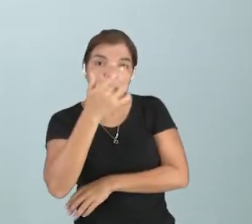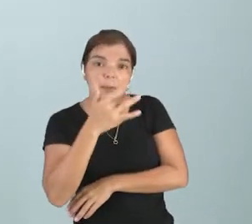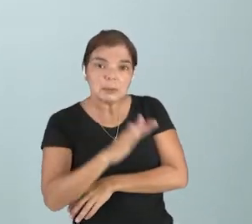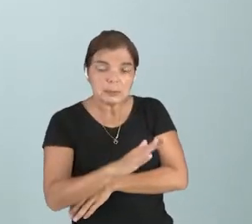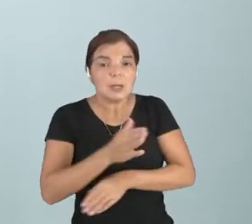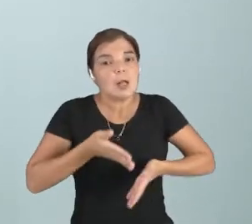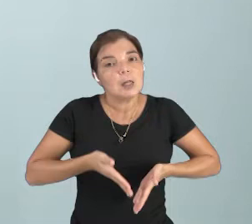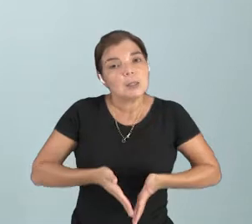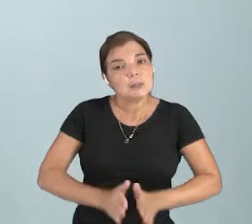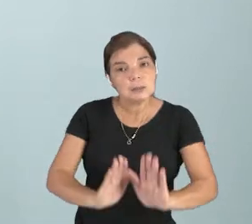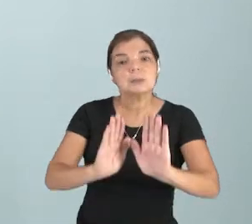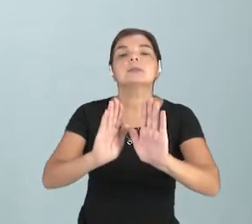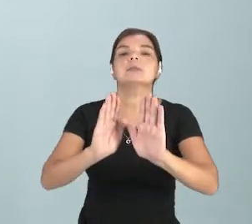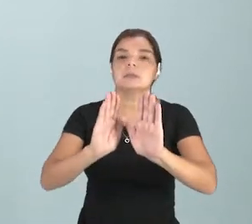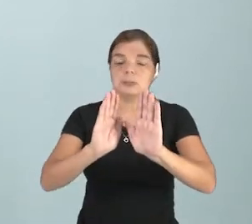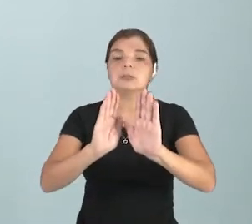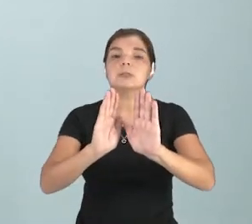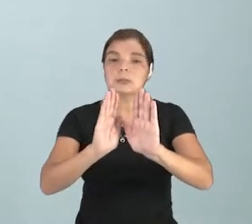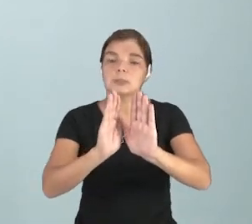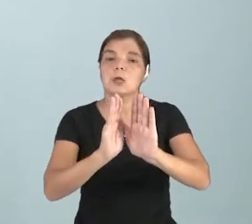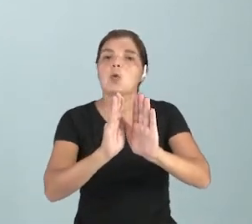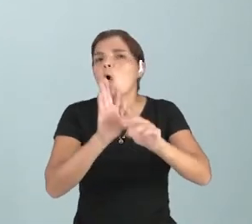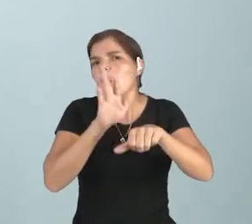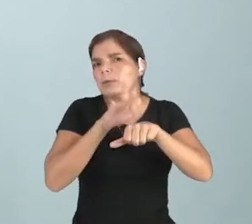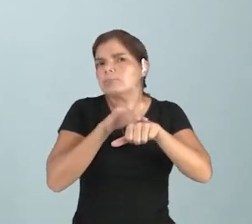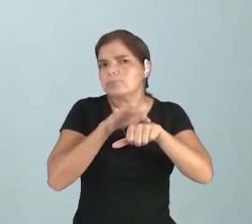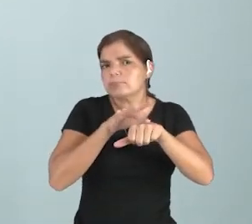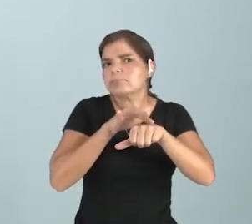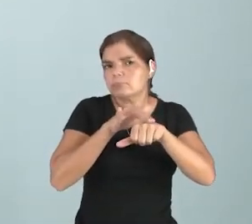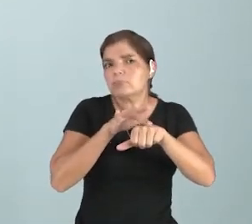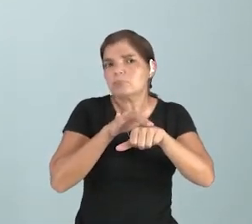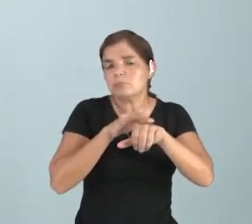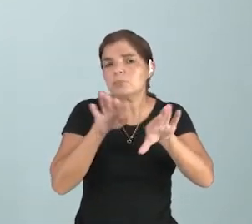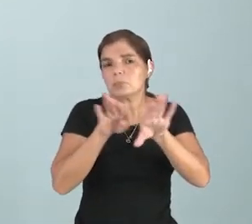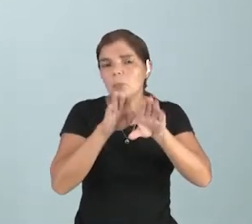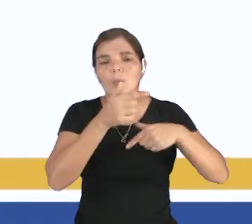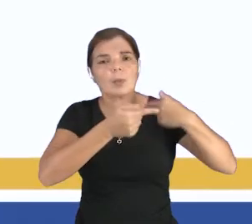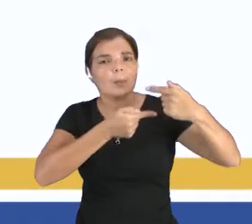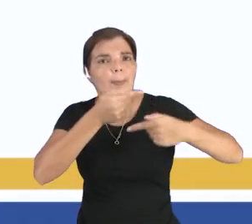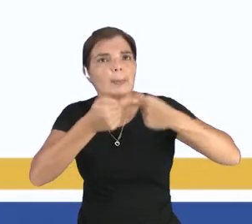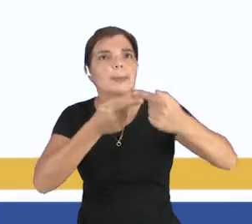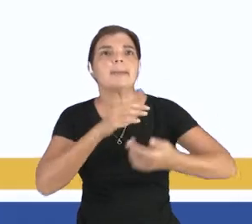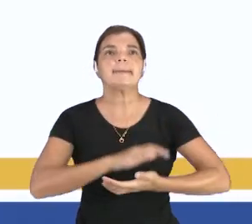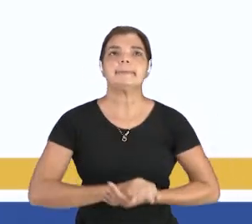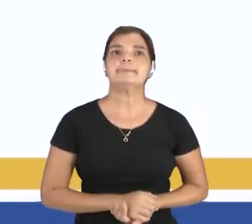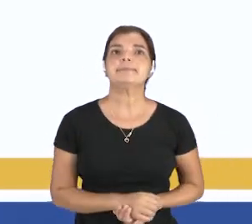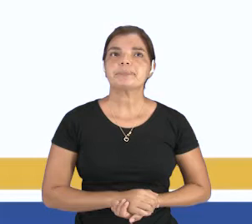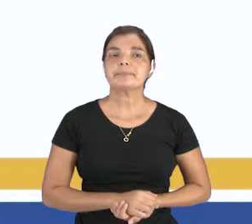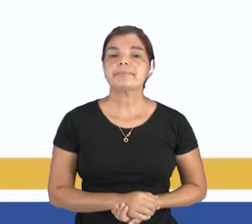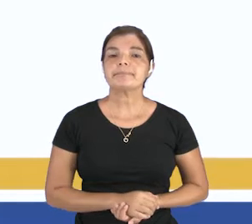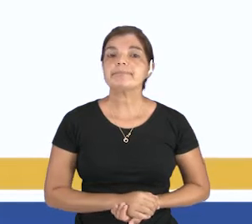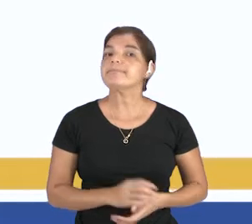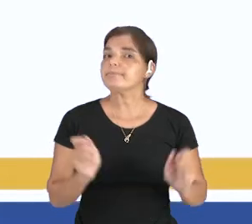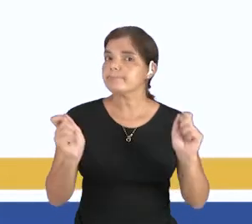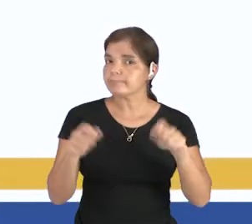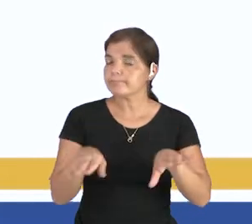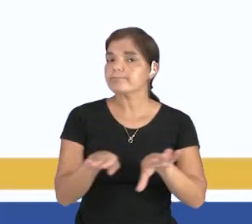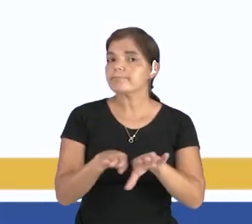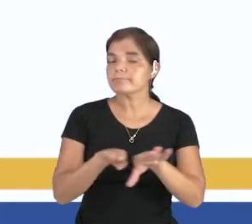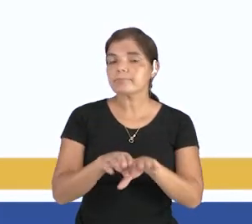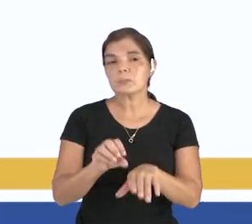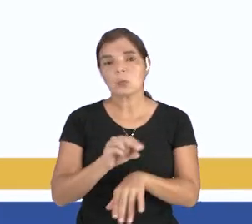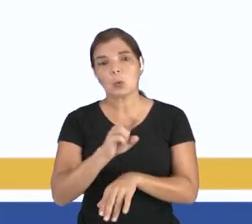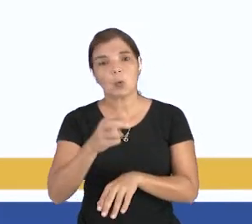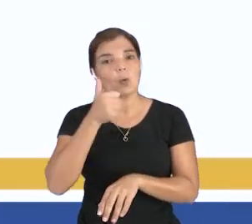venha a ter alguma doença congênita ou hereditária. Tá? Também quando a mulher